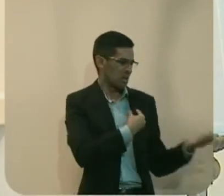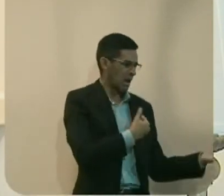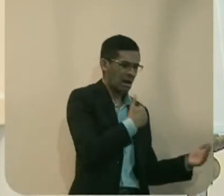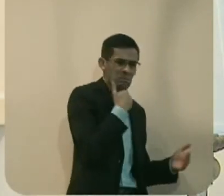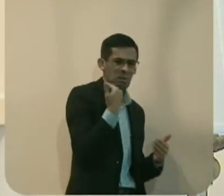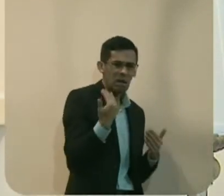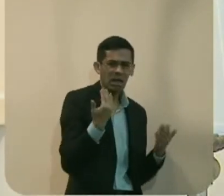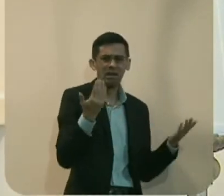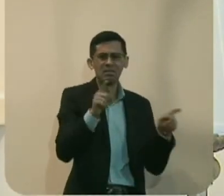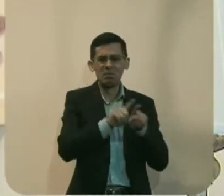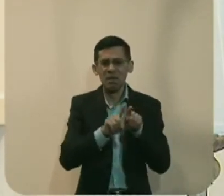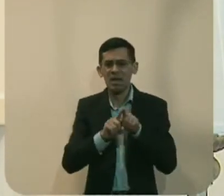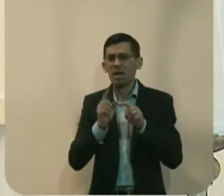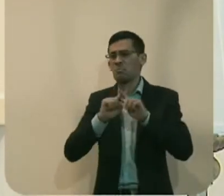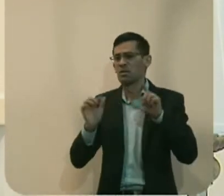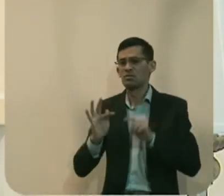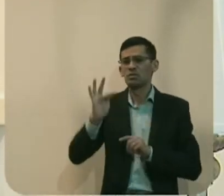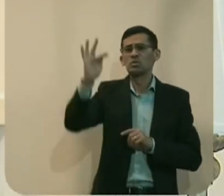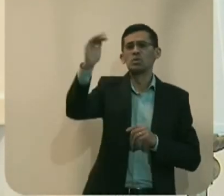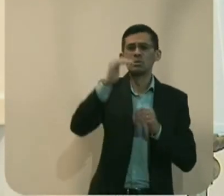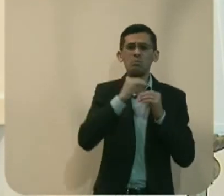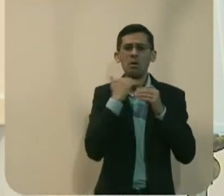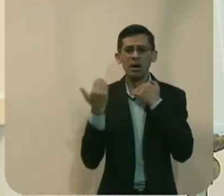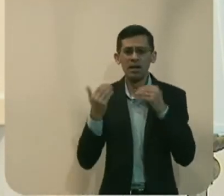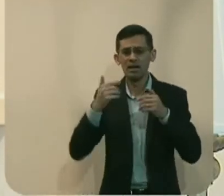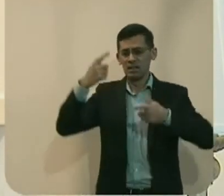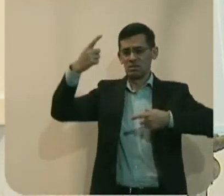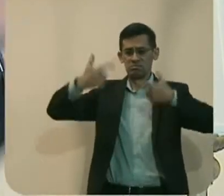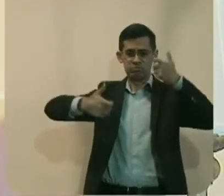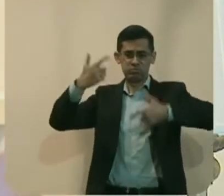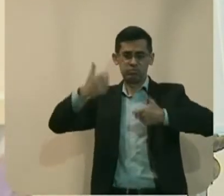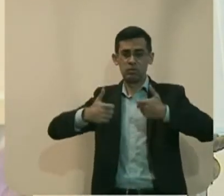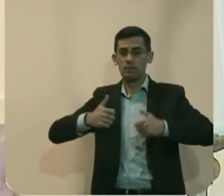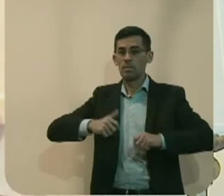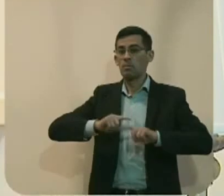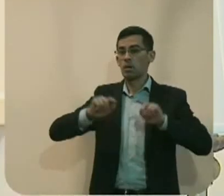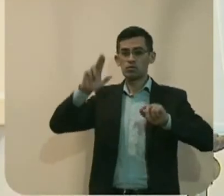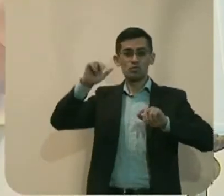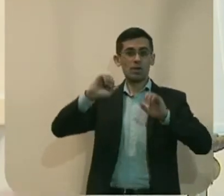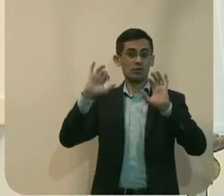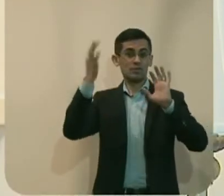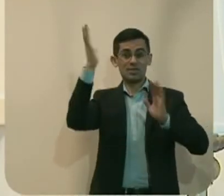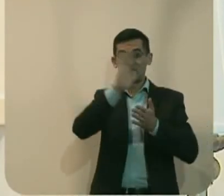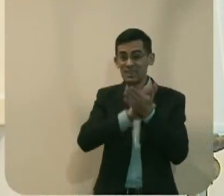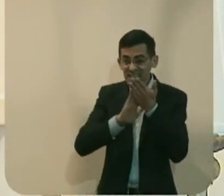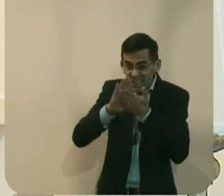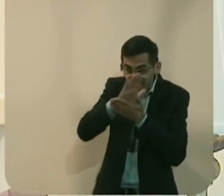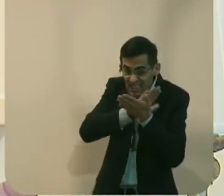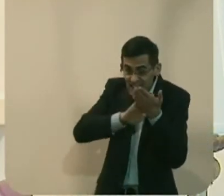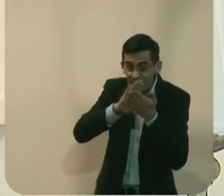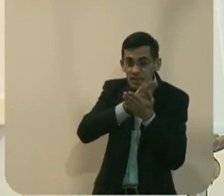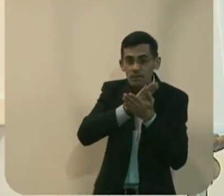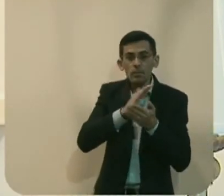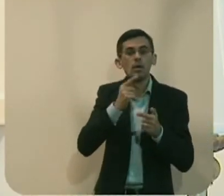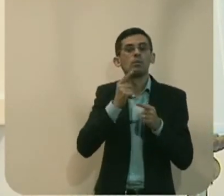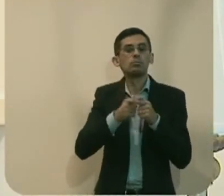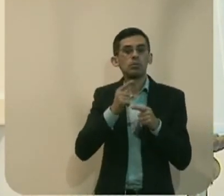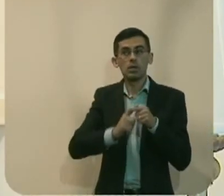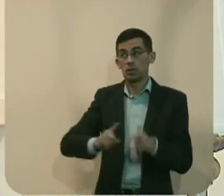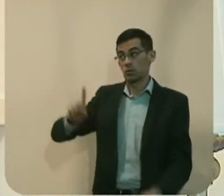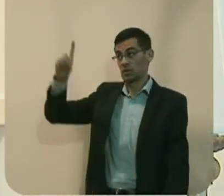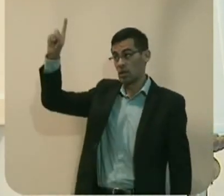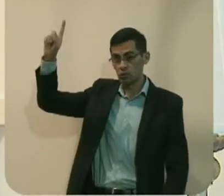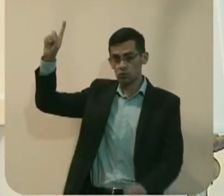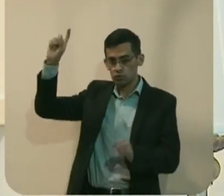tinham morrido, mas que iriam morrer naquela batalha, e aquilo nunca tinha acontecido, não aconteceu, porque o Senhor era